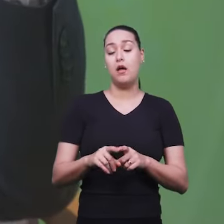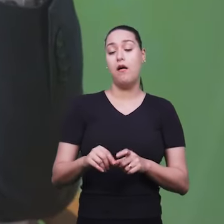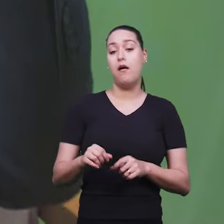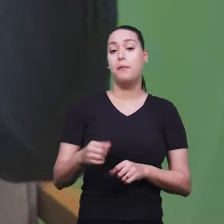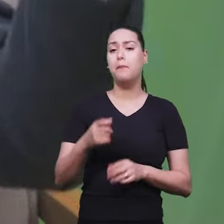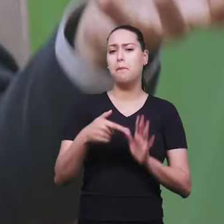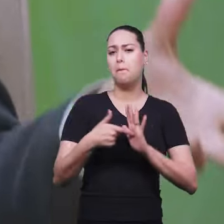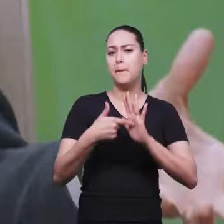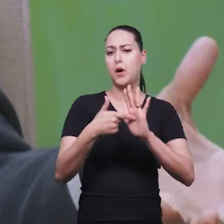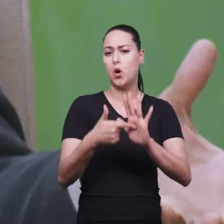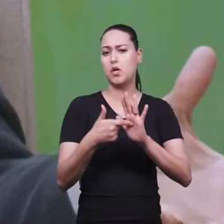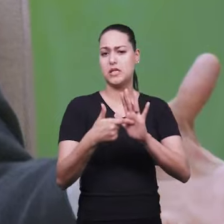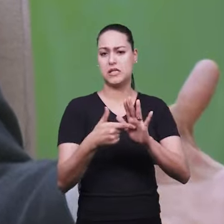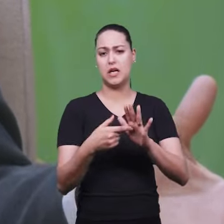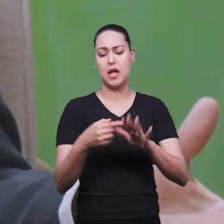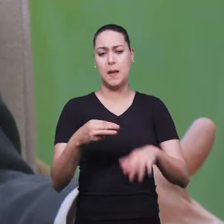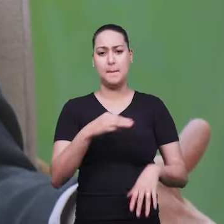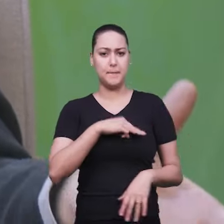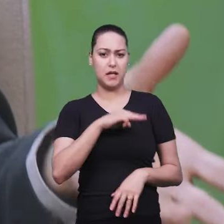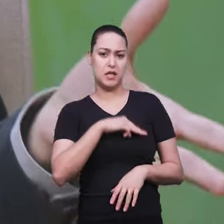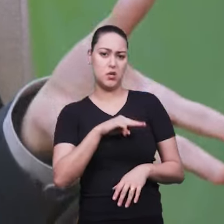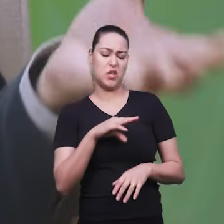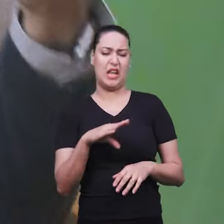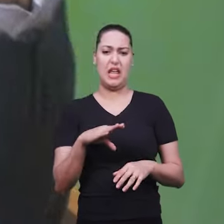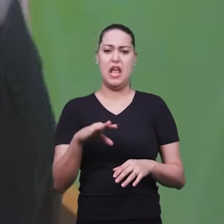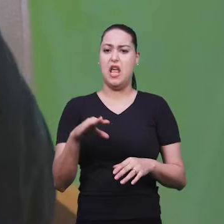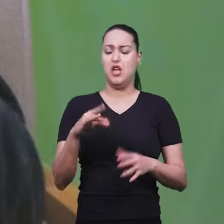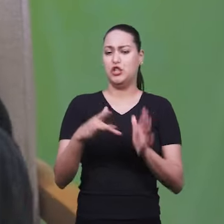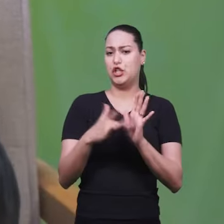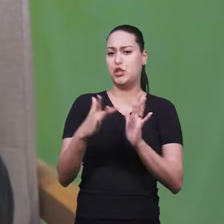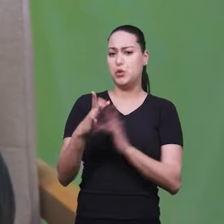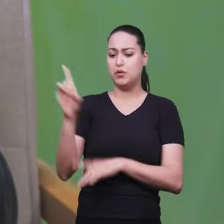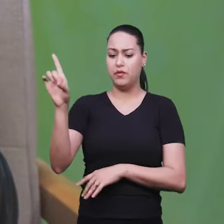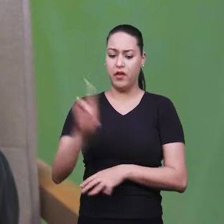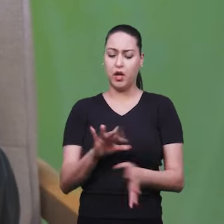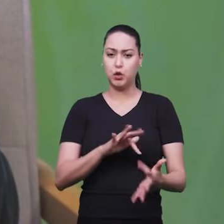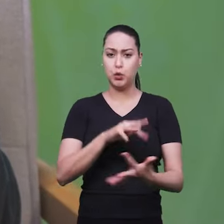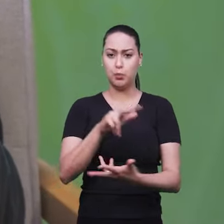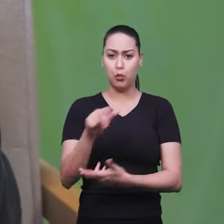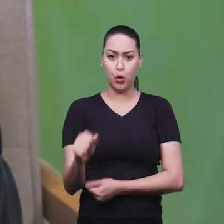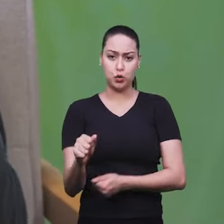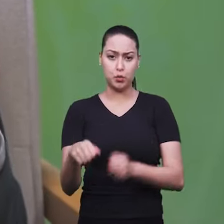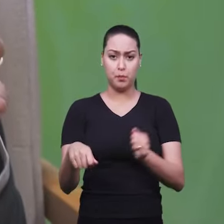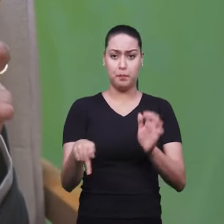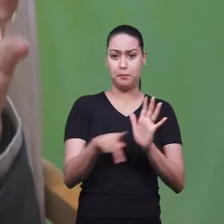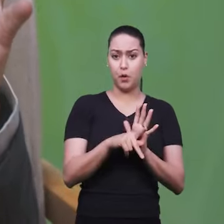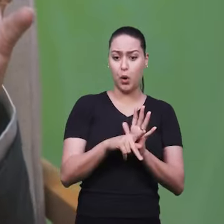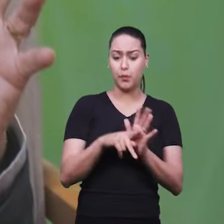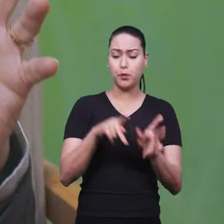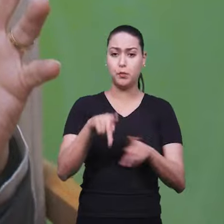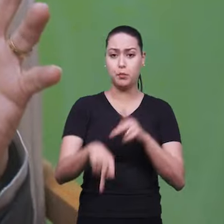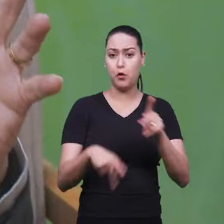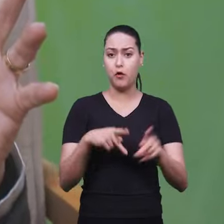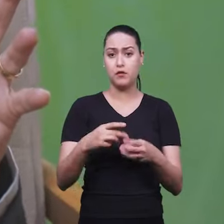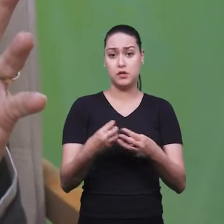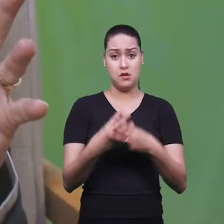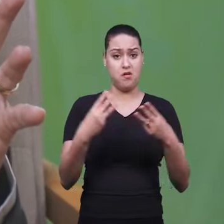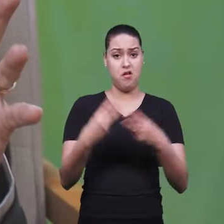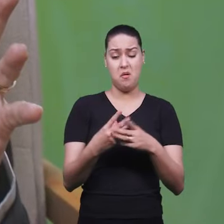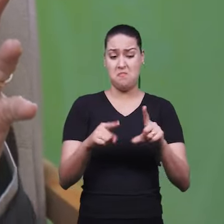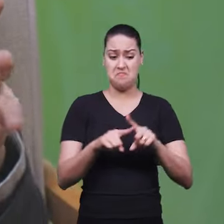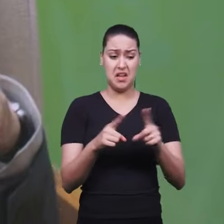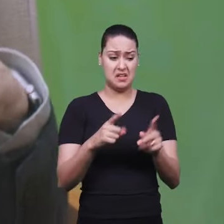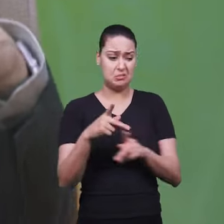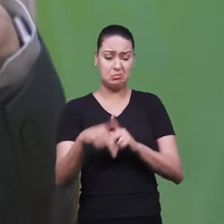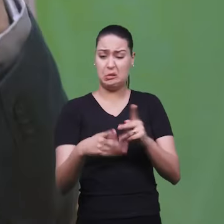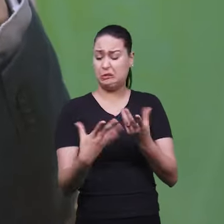para os que eram seus, mas os seus não o receberam. Mas a todos quantos o